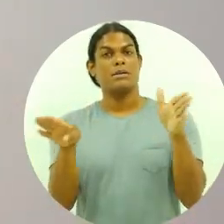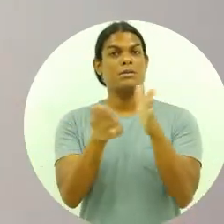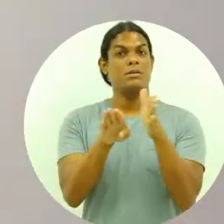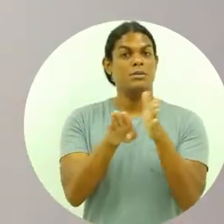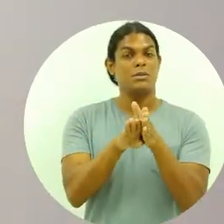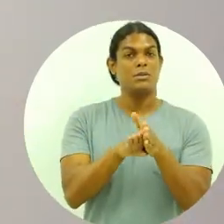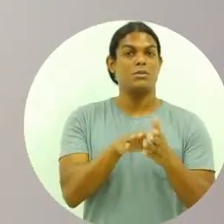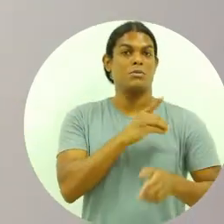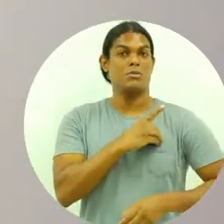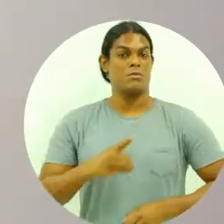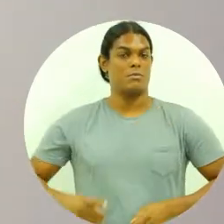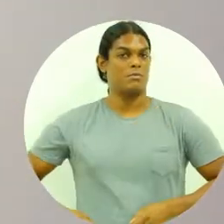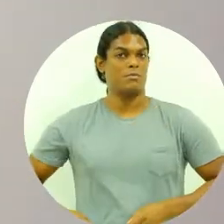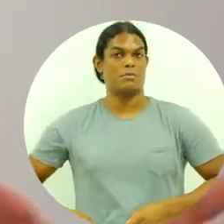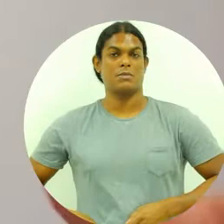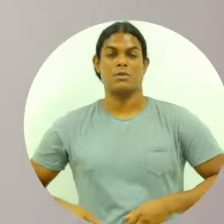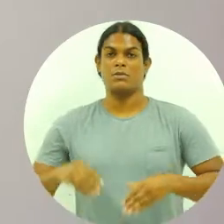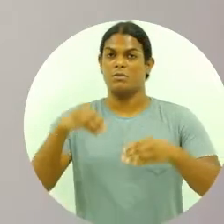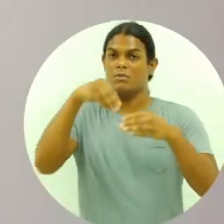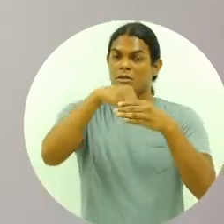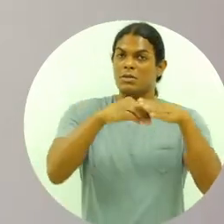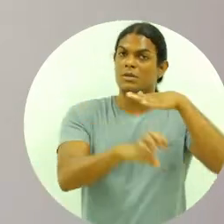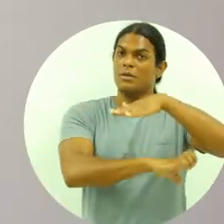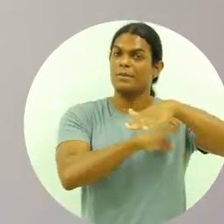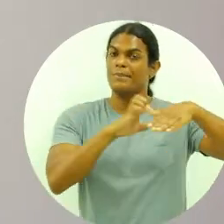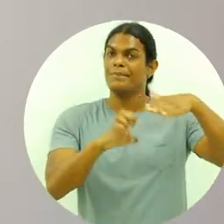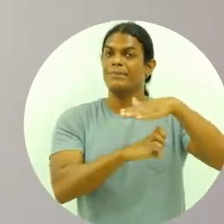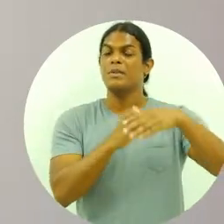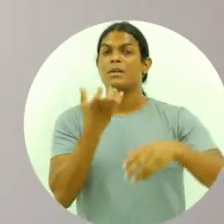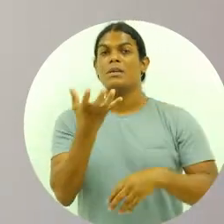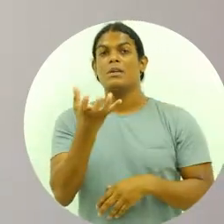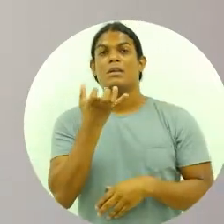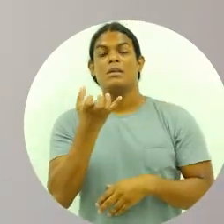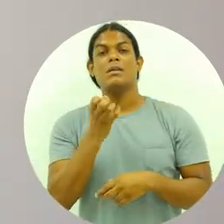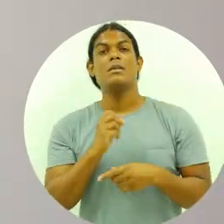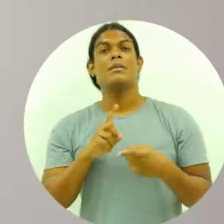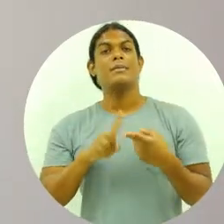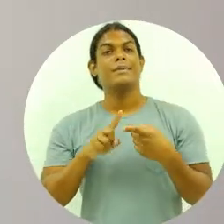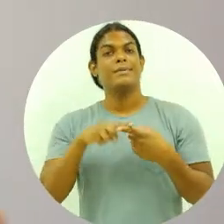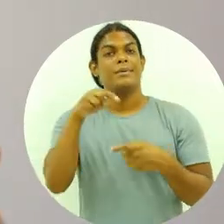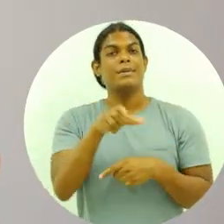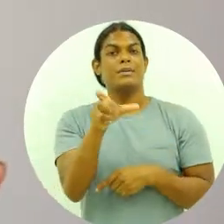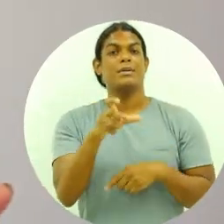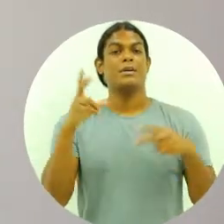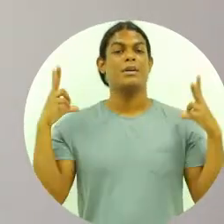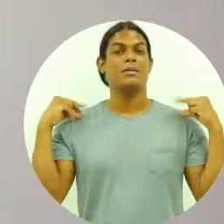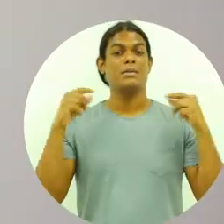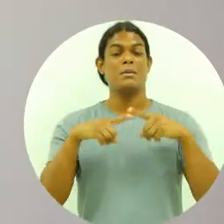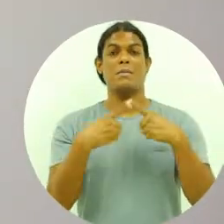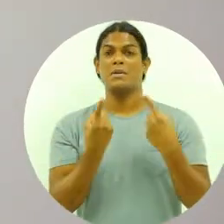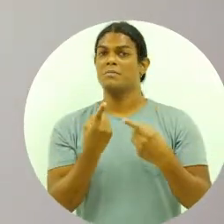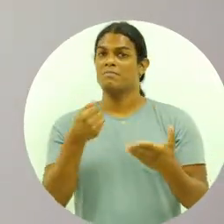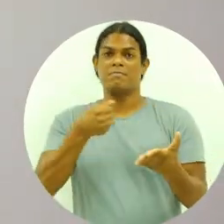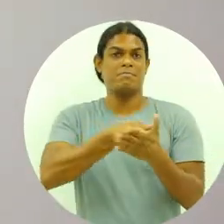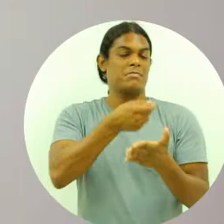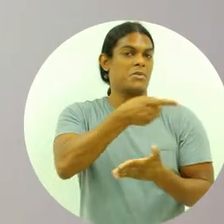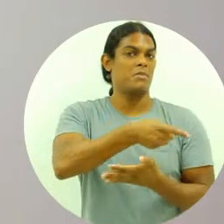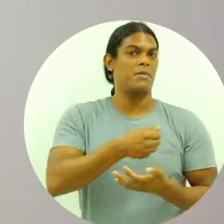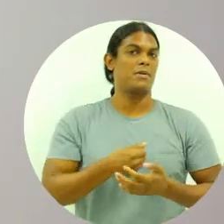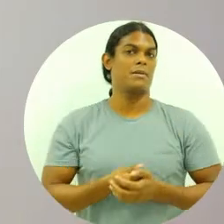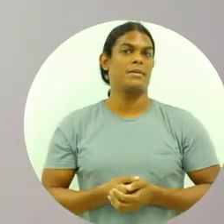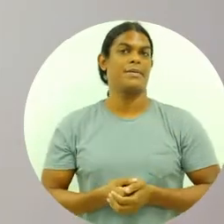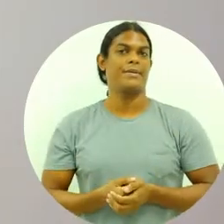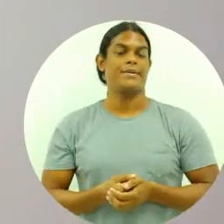Cirinina Derbal e chega no Detran para querer uma carteira nacional de habilitação e não tem pagamento de taxa, não